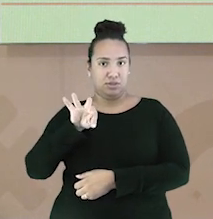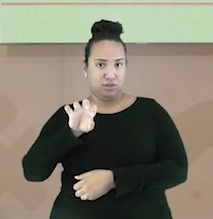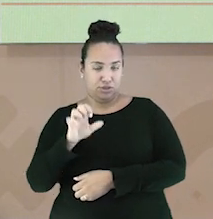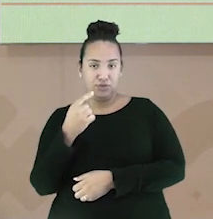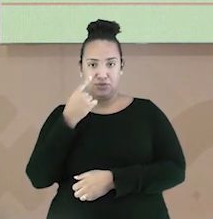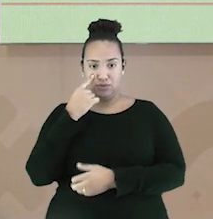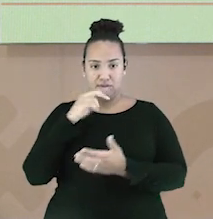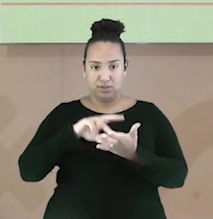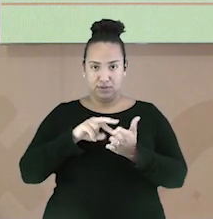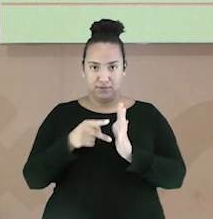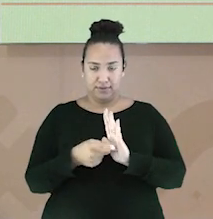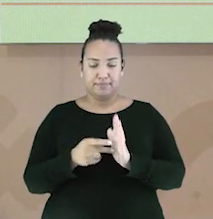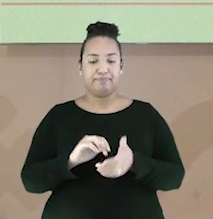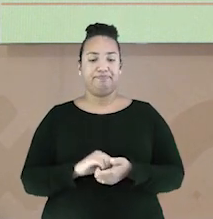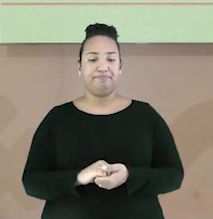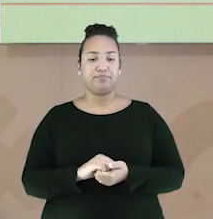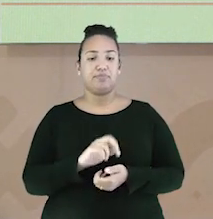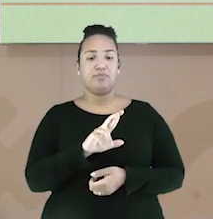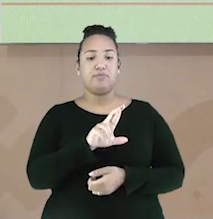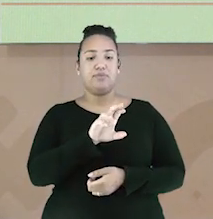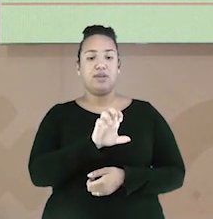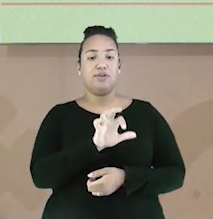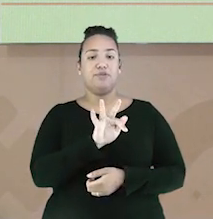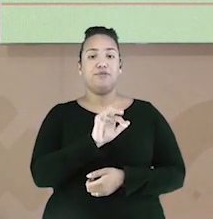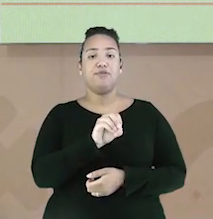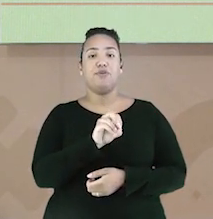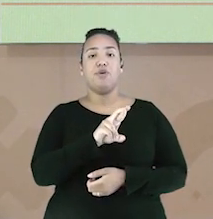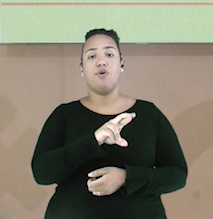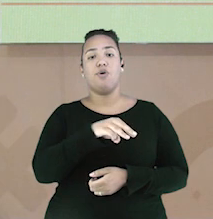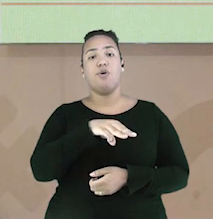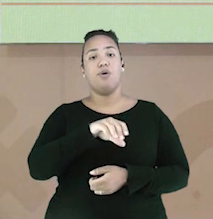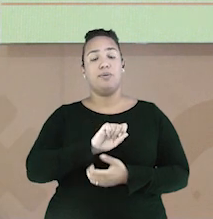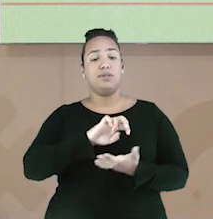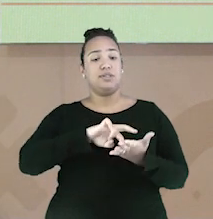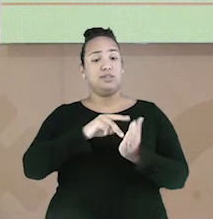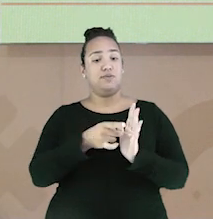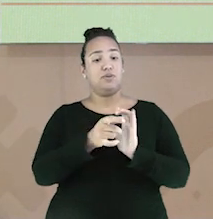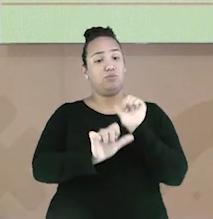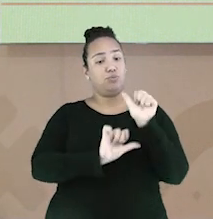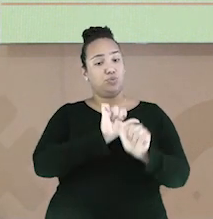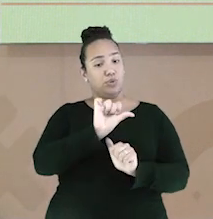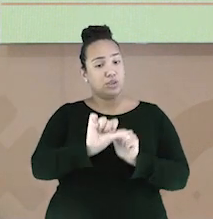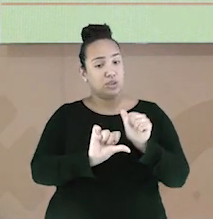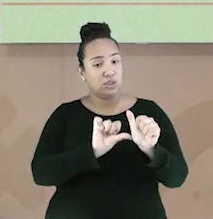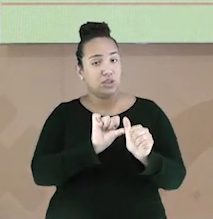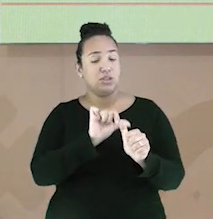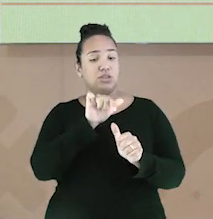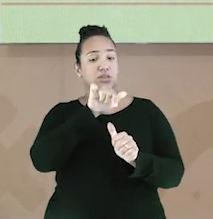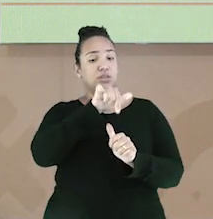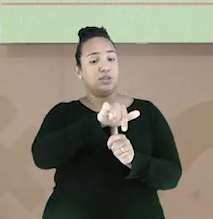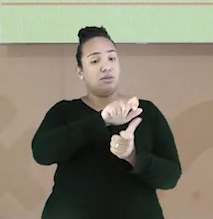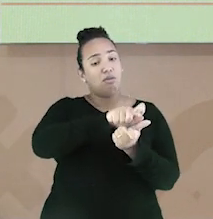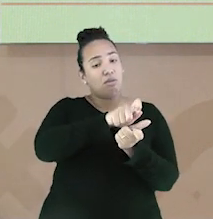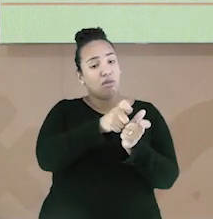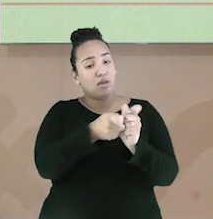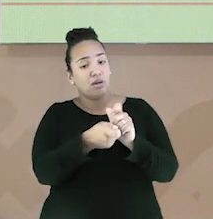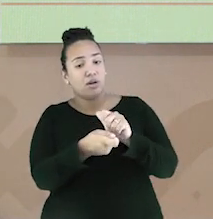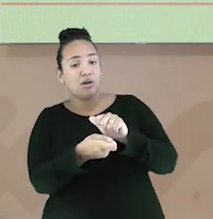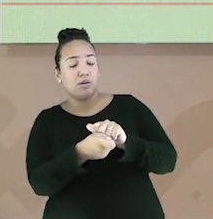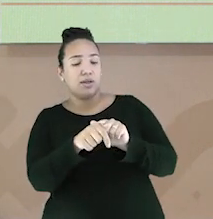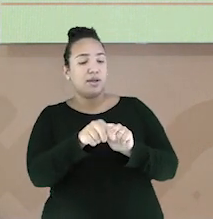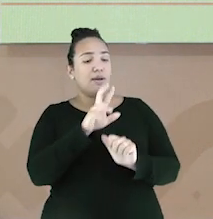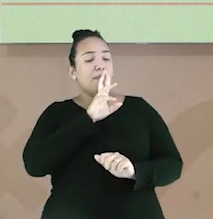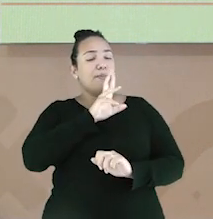o significado. Reforma significa mudança introduzida em algo para fins de aprimoramento